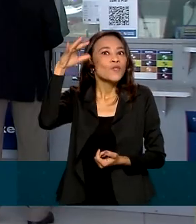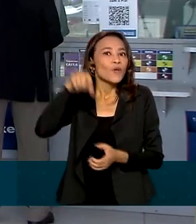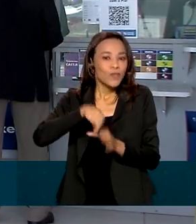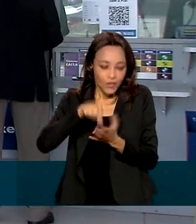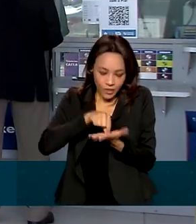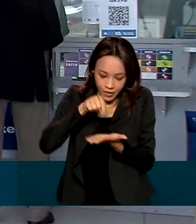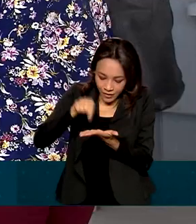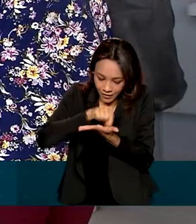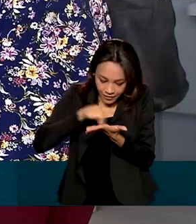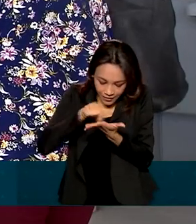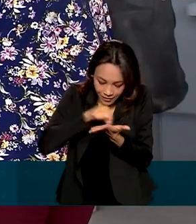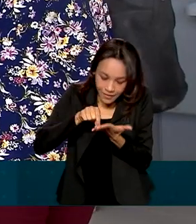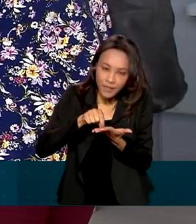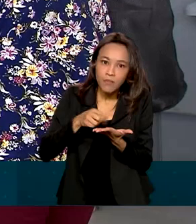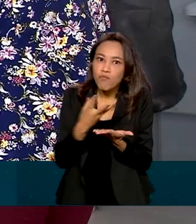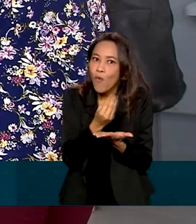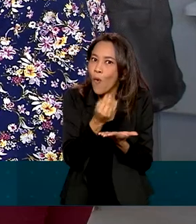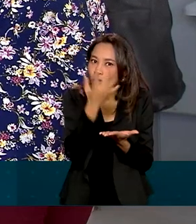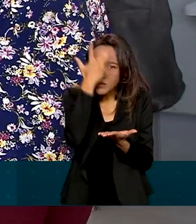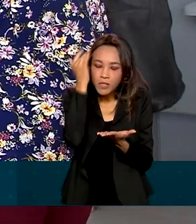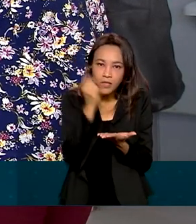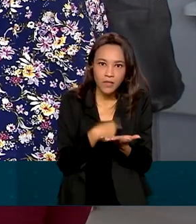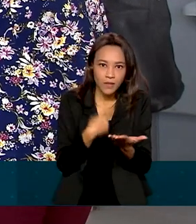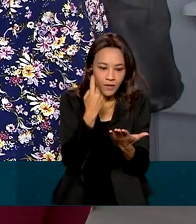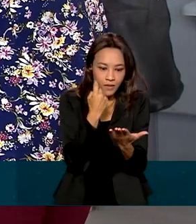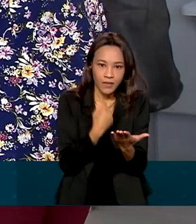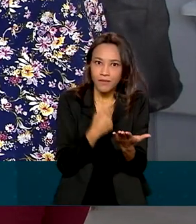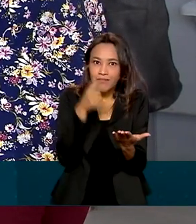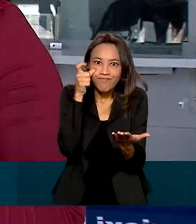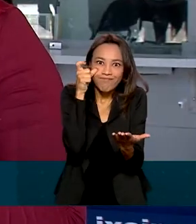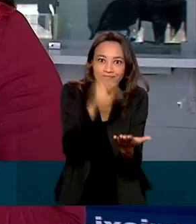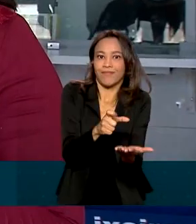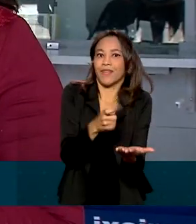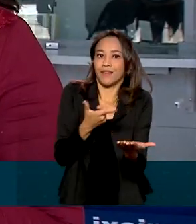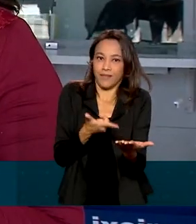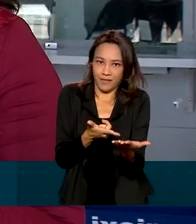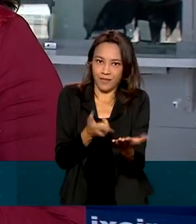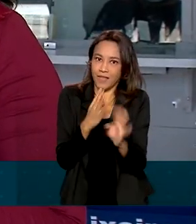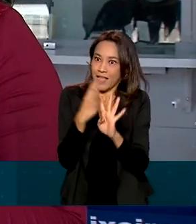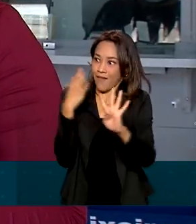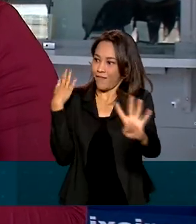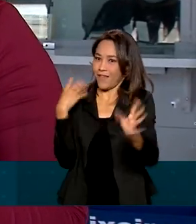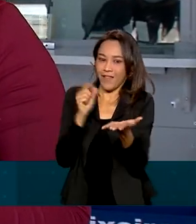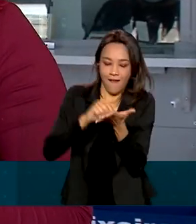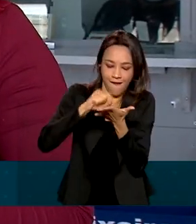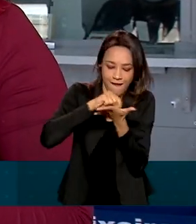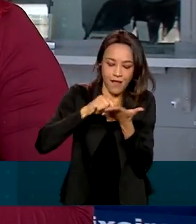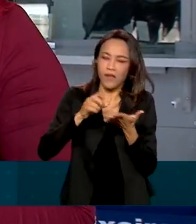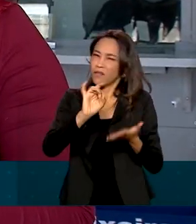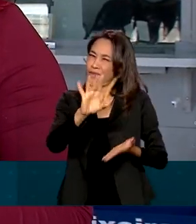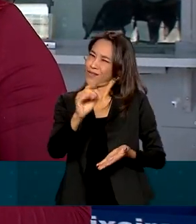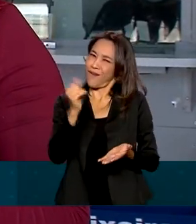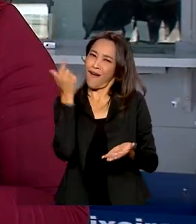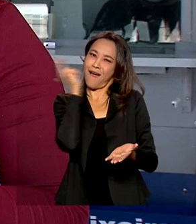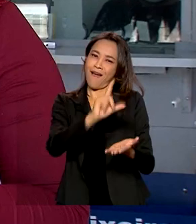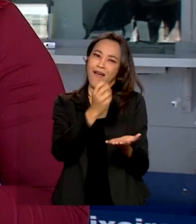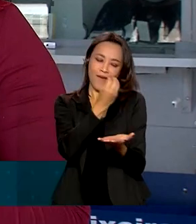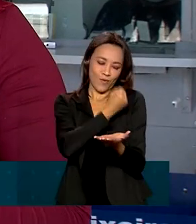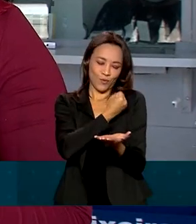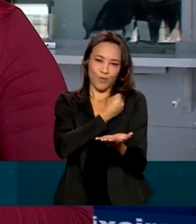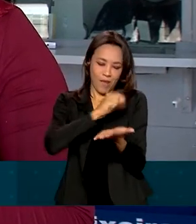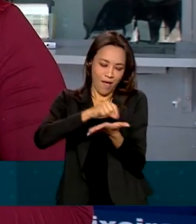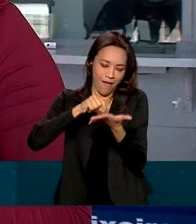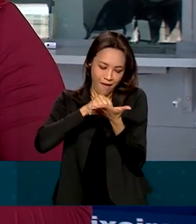movimenta muita gente entrar na fila e fazer o jogo mas não é só quem é certa os números que ganha com